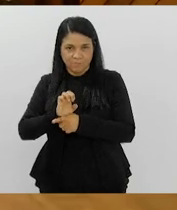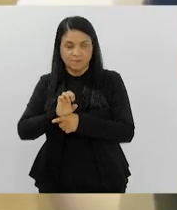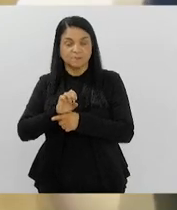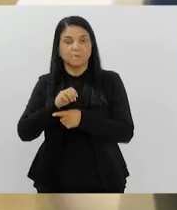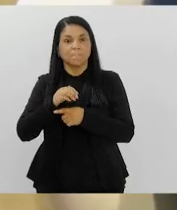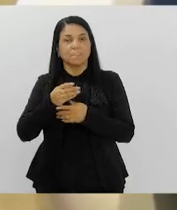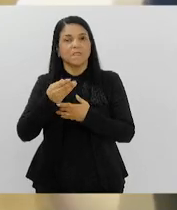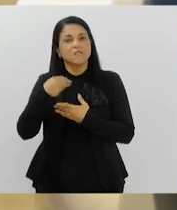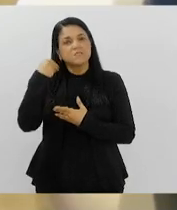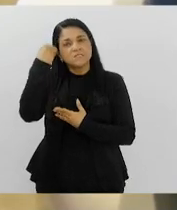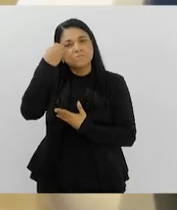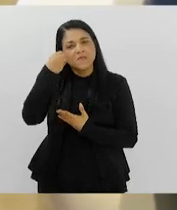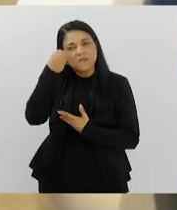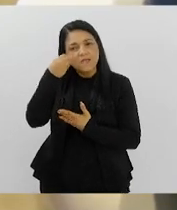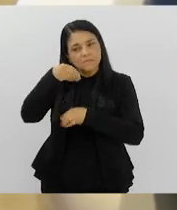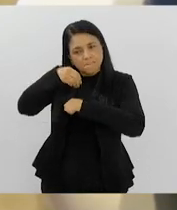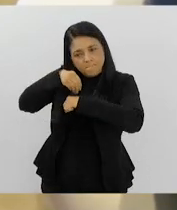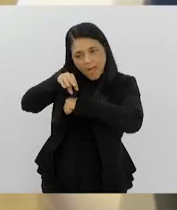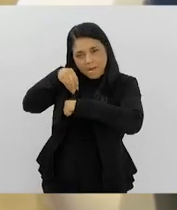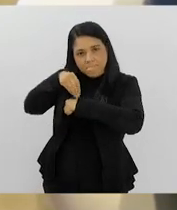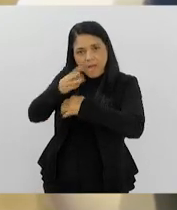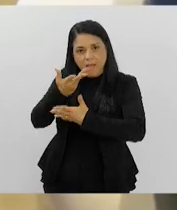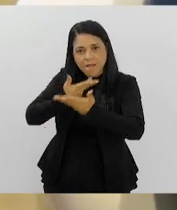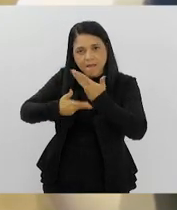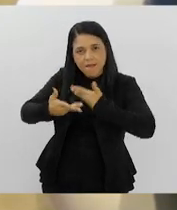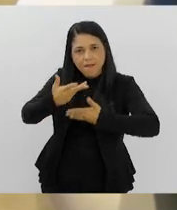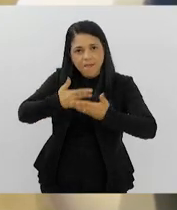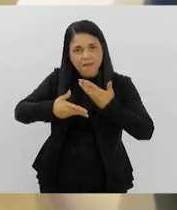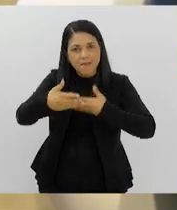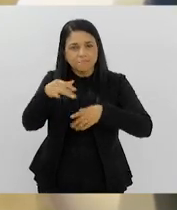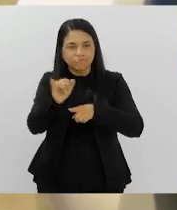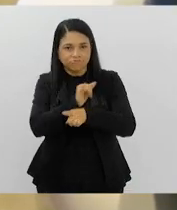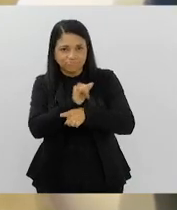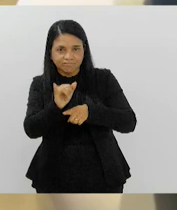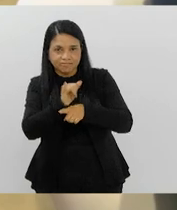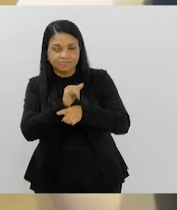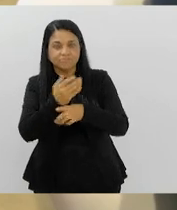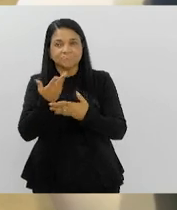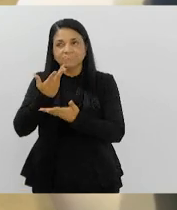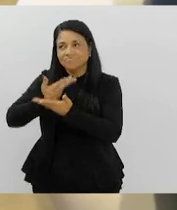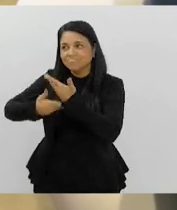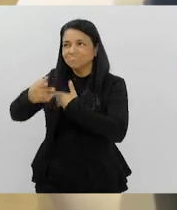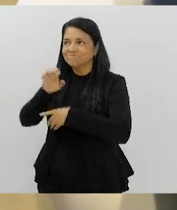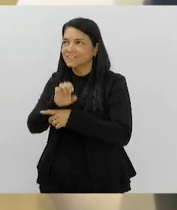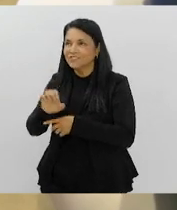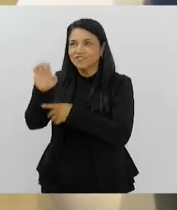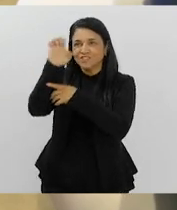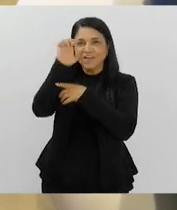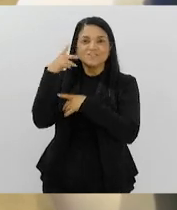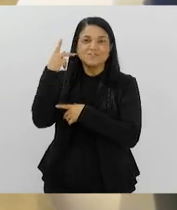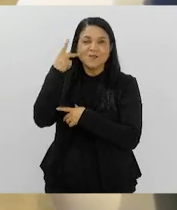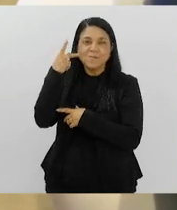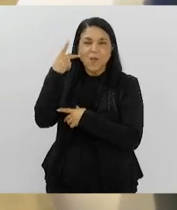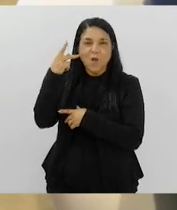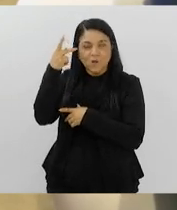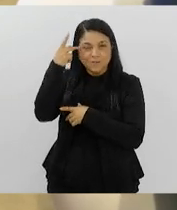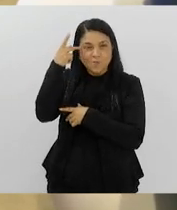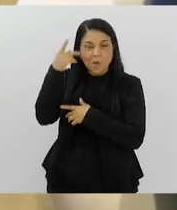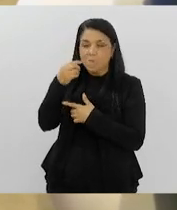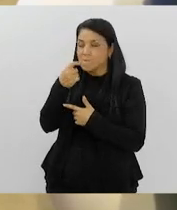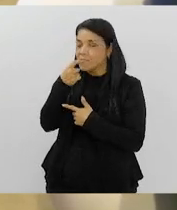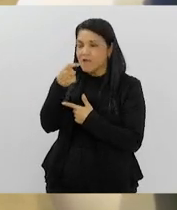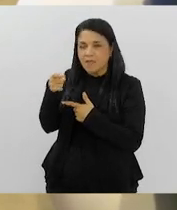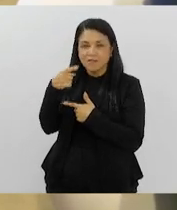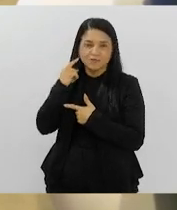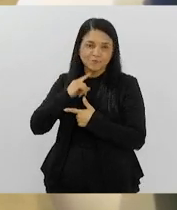suas experiências e práticas e trocar também com os outros estados. São Paulo está sempre tão pertinho da gente, todas as ações são sempre